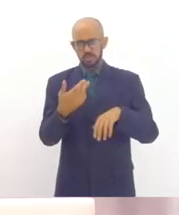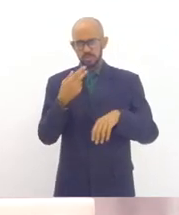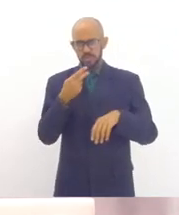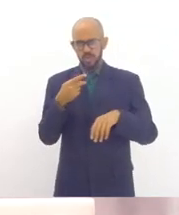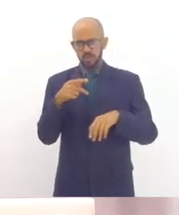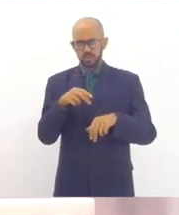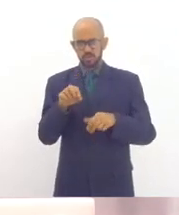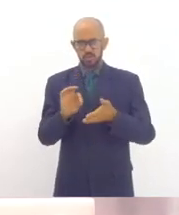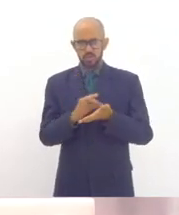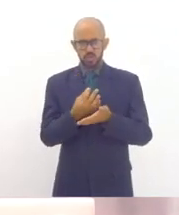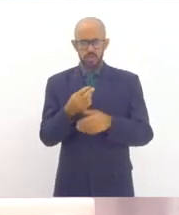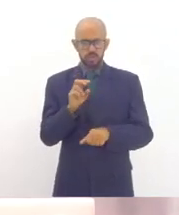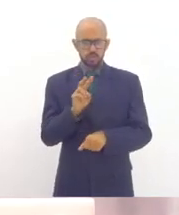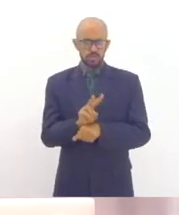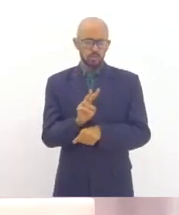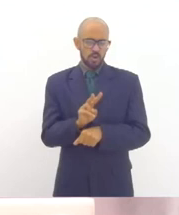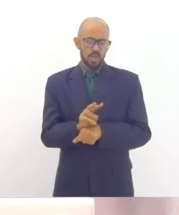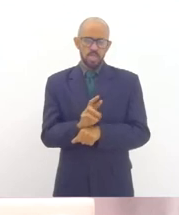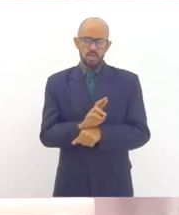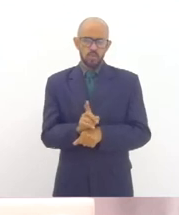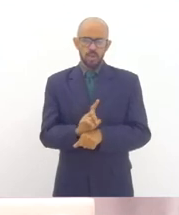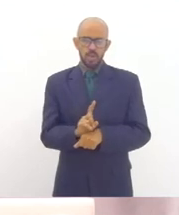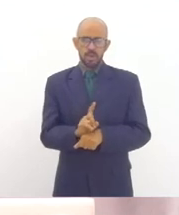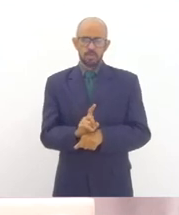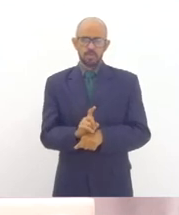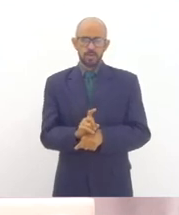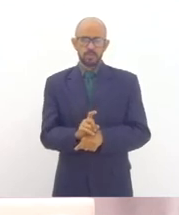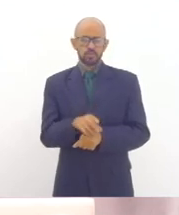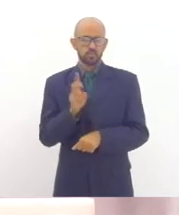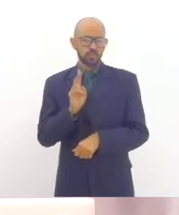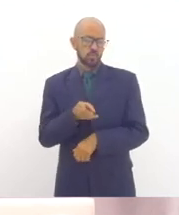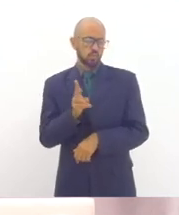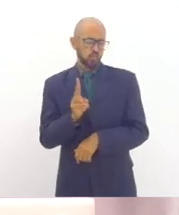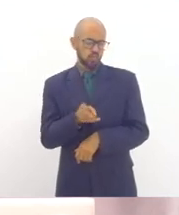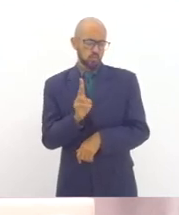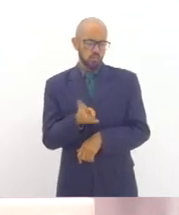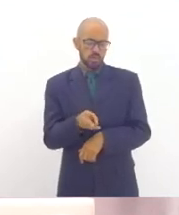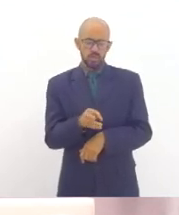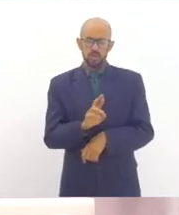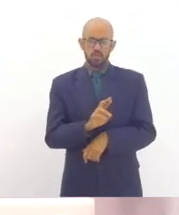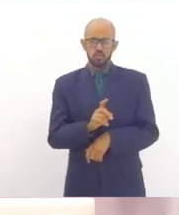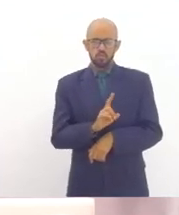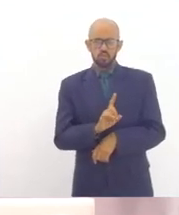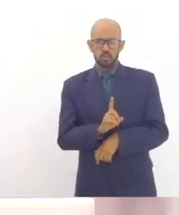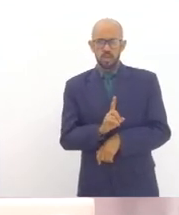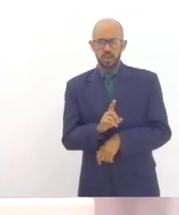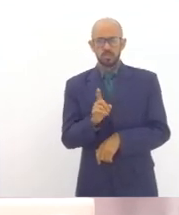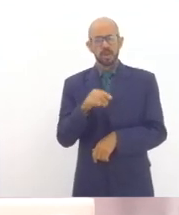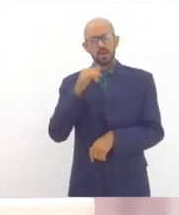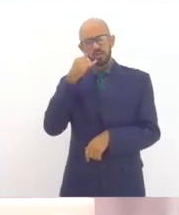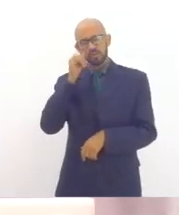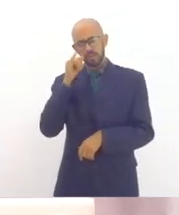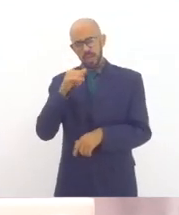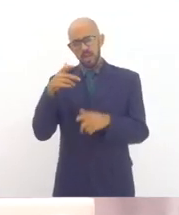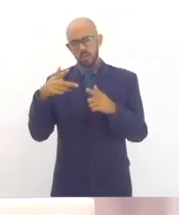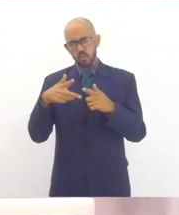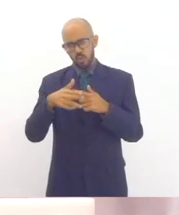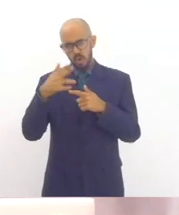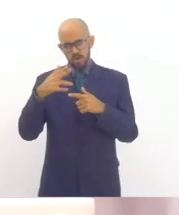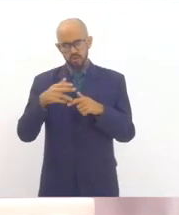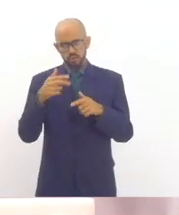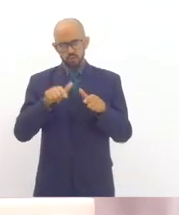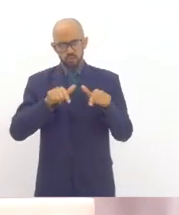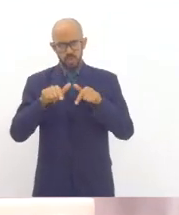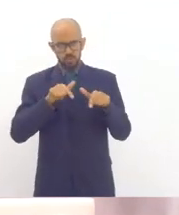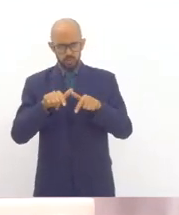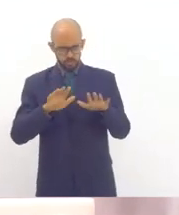contratos temporários, não era para o precário virar permanente, era para a gente garantir que não houvesse interrupção do serviço enquanto não se fazia o concurso.